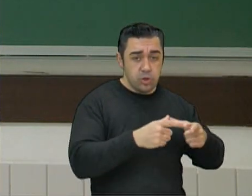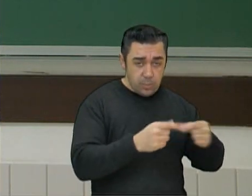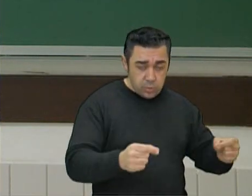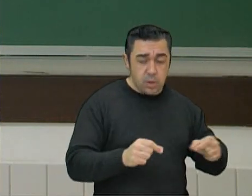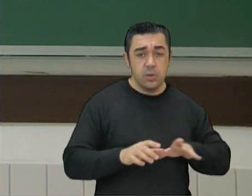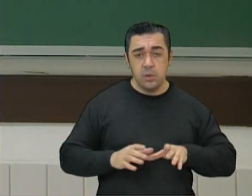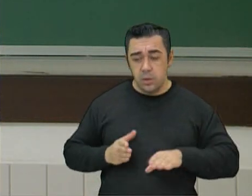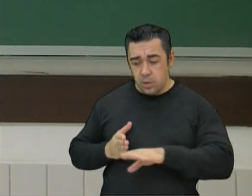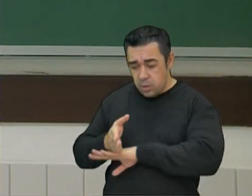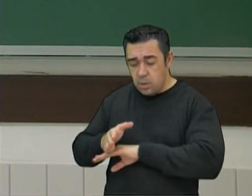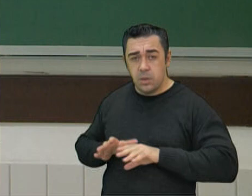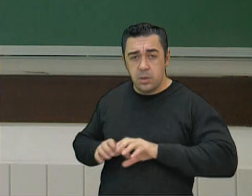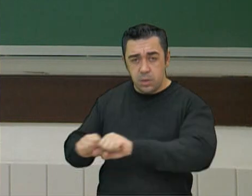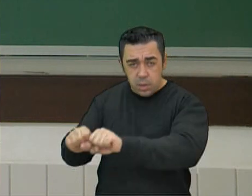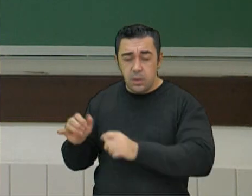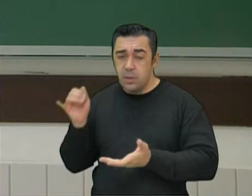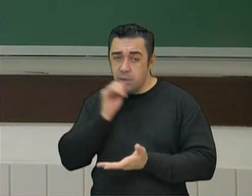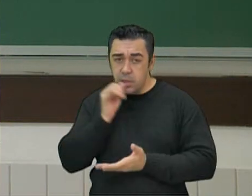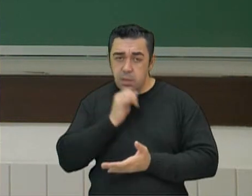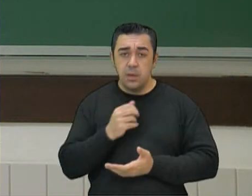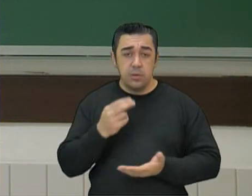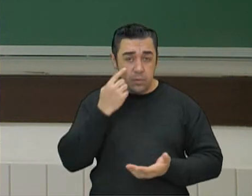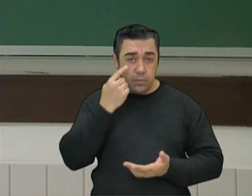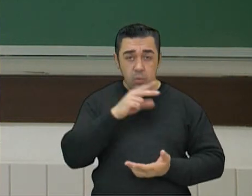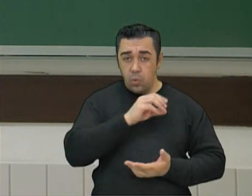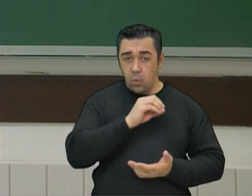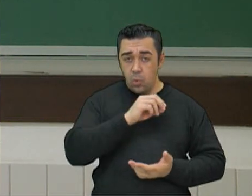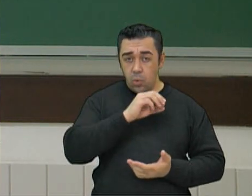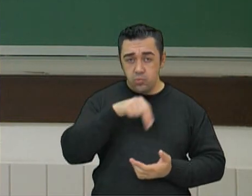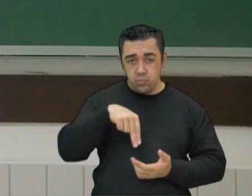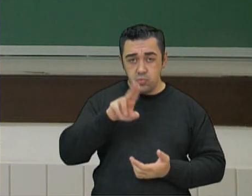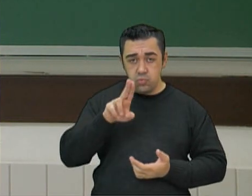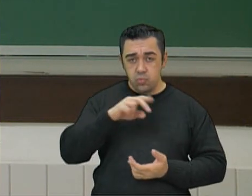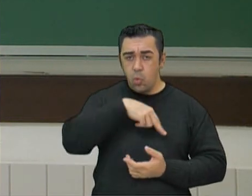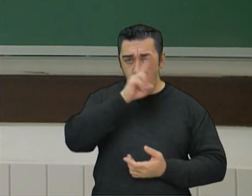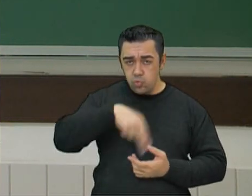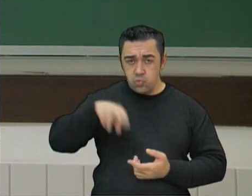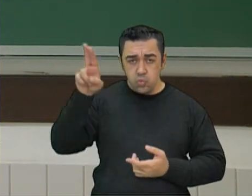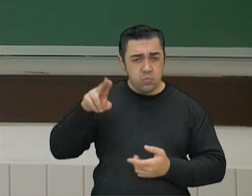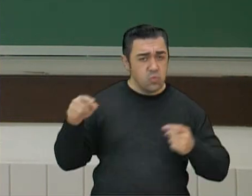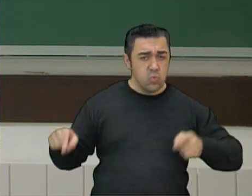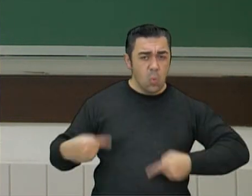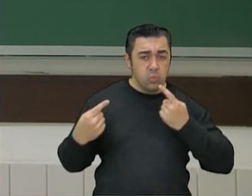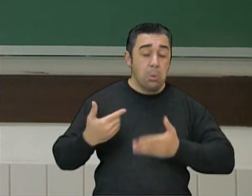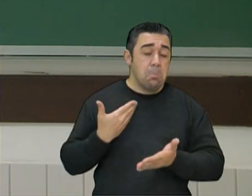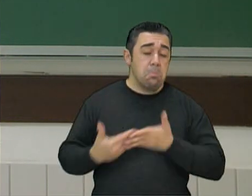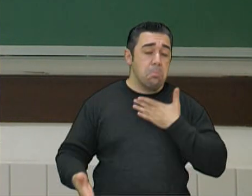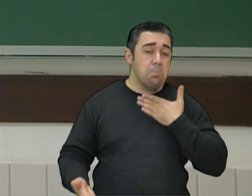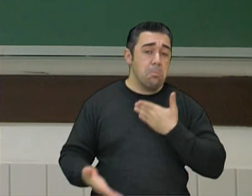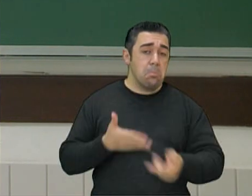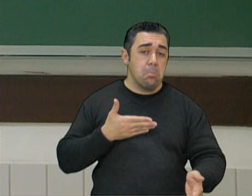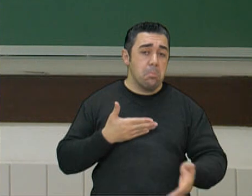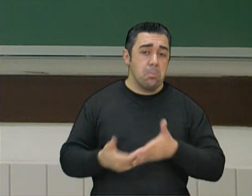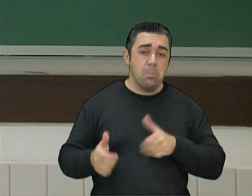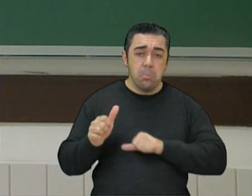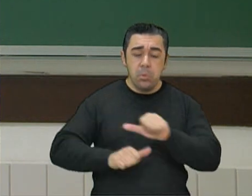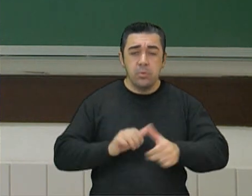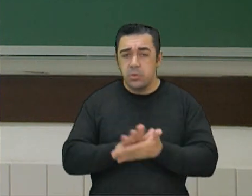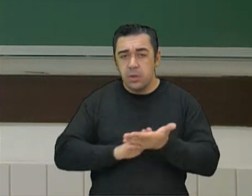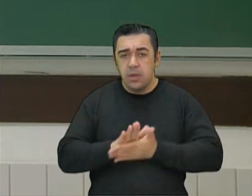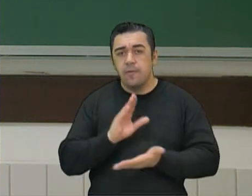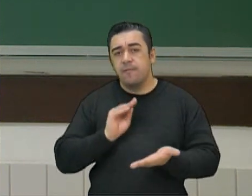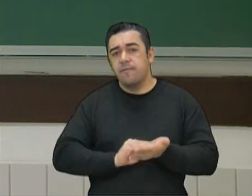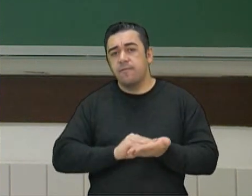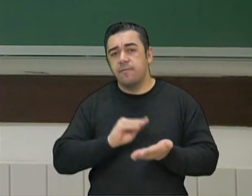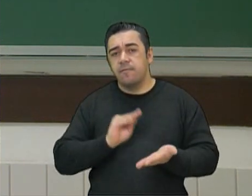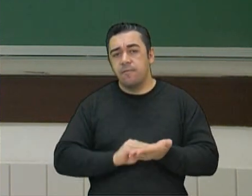da Itália, a Liga das Nações foi contra e isso não mudou nada no cenário. Mostrou então a